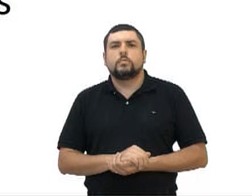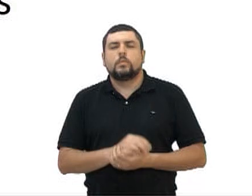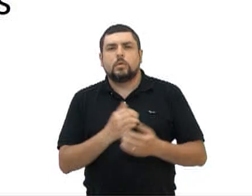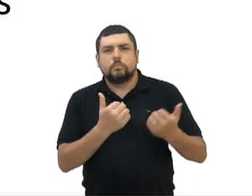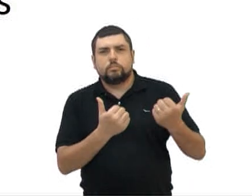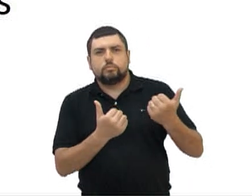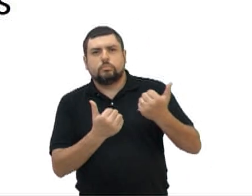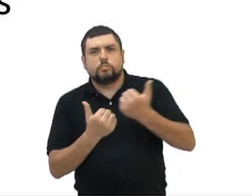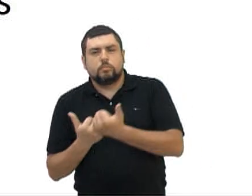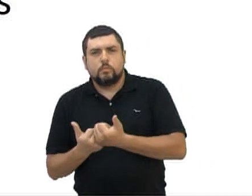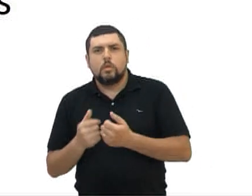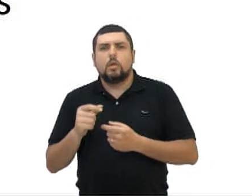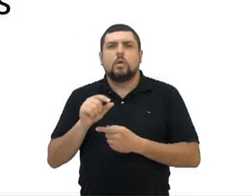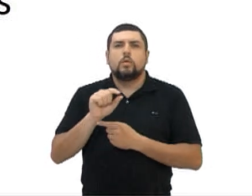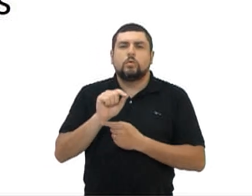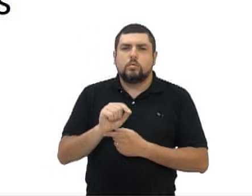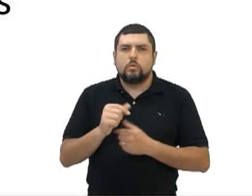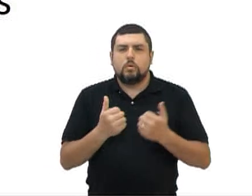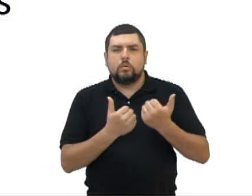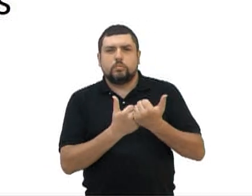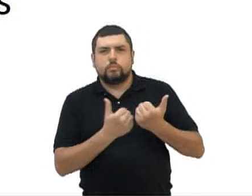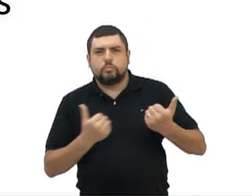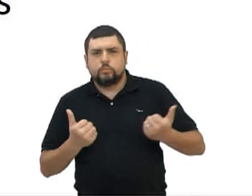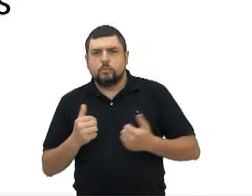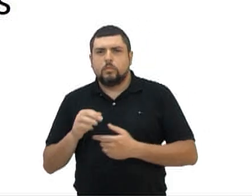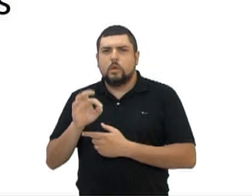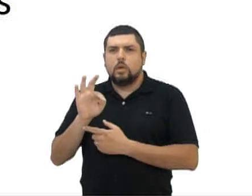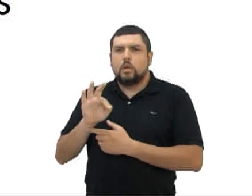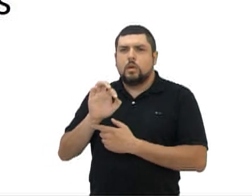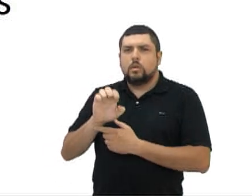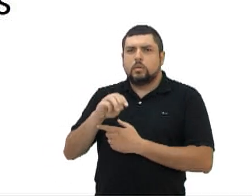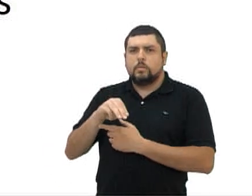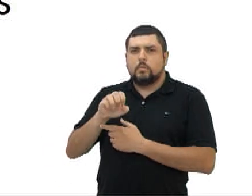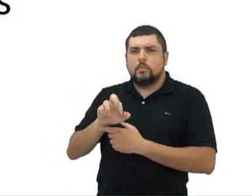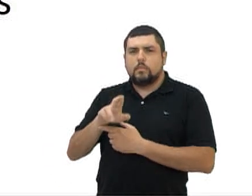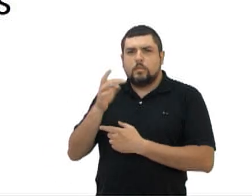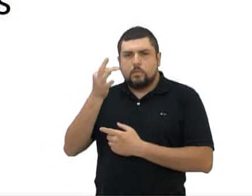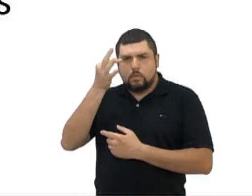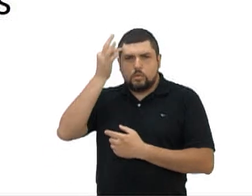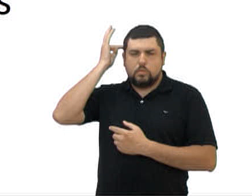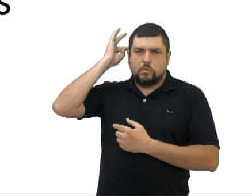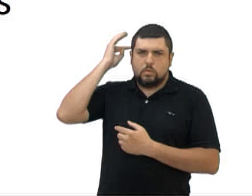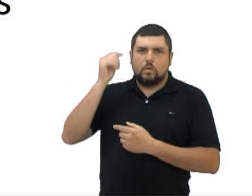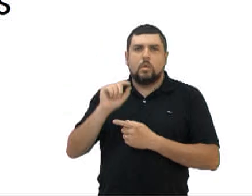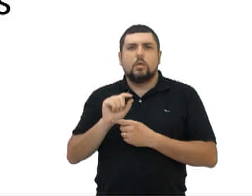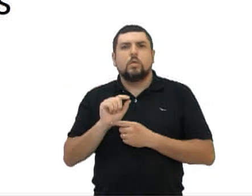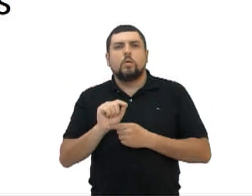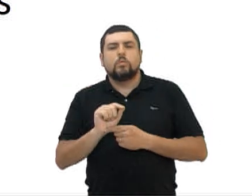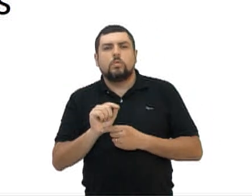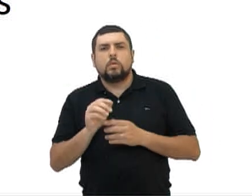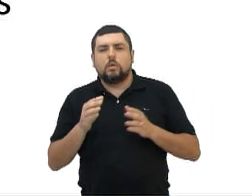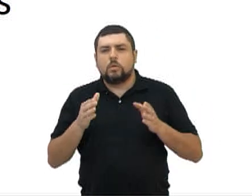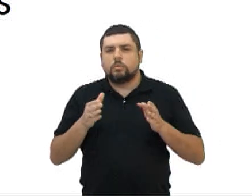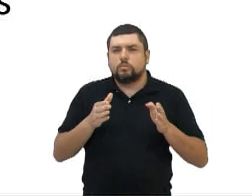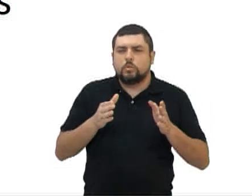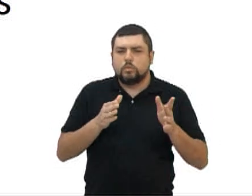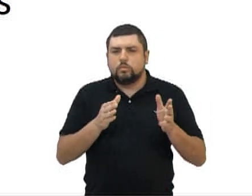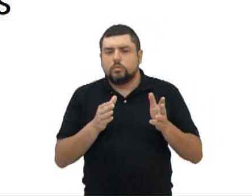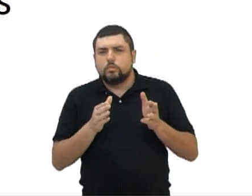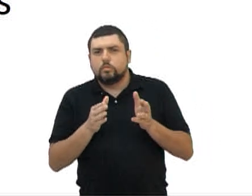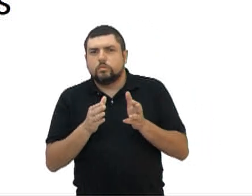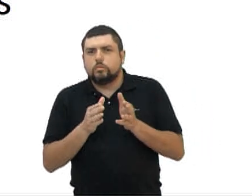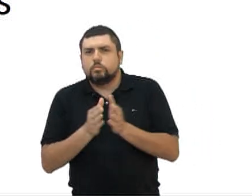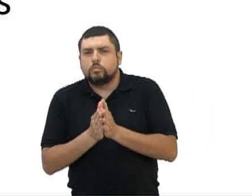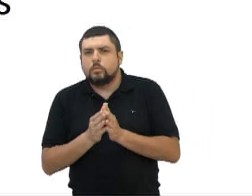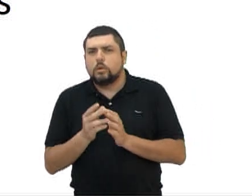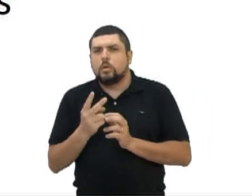Assume, então, de novo o vice-presidente, nesse caso o presidente Michel Temer, que faz um governo de transição até o final do seu